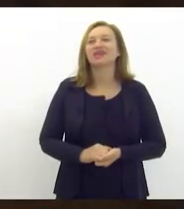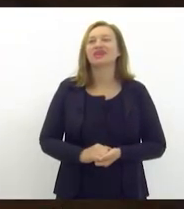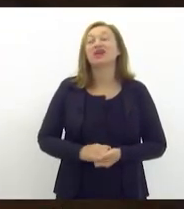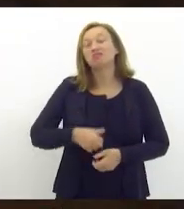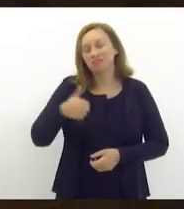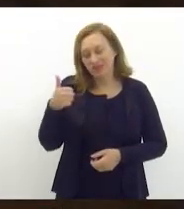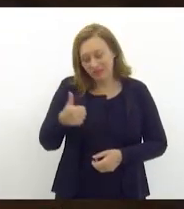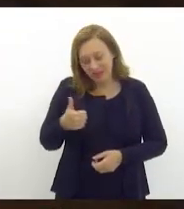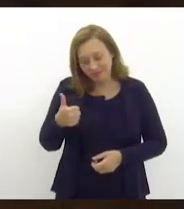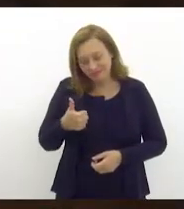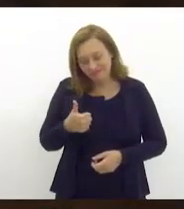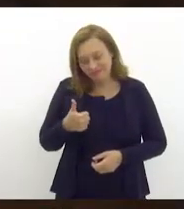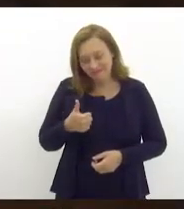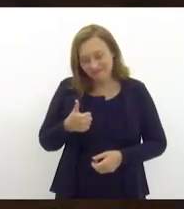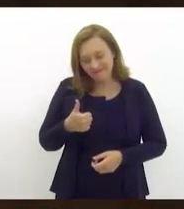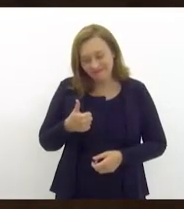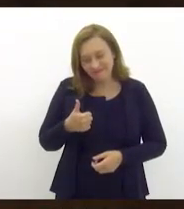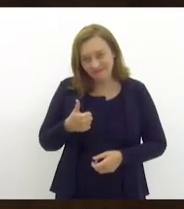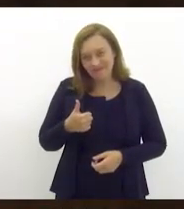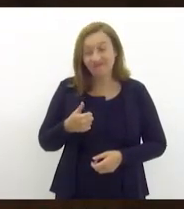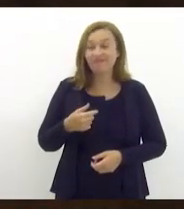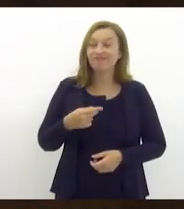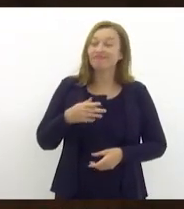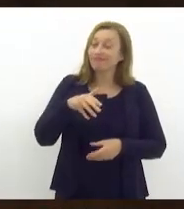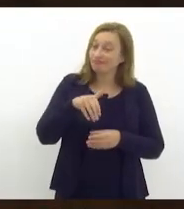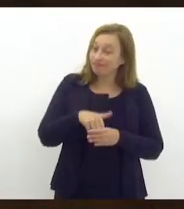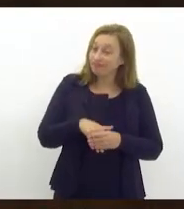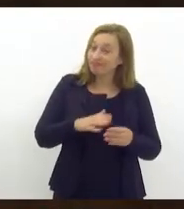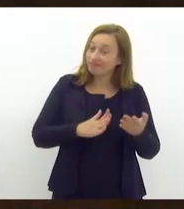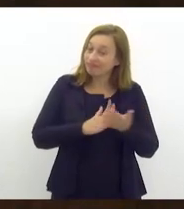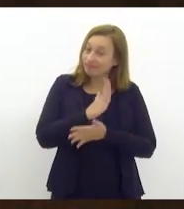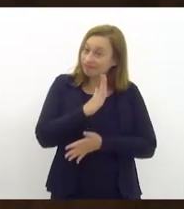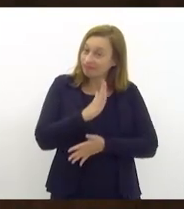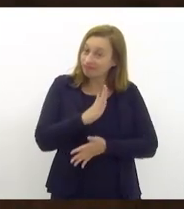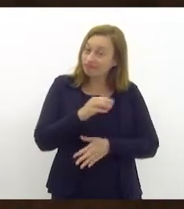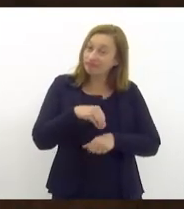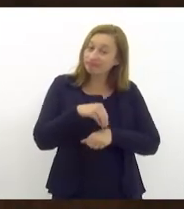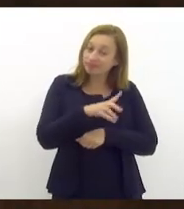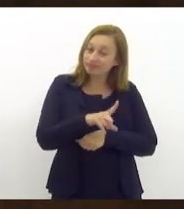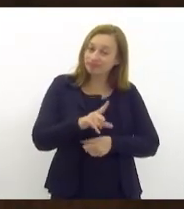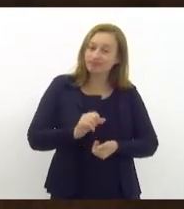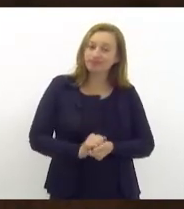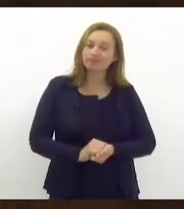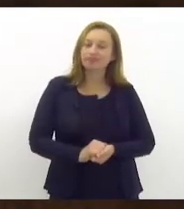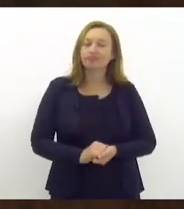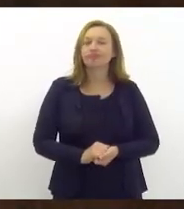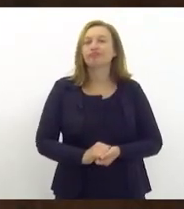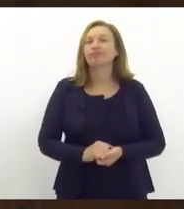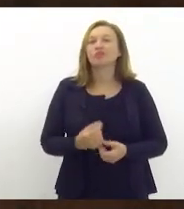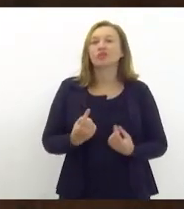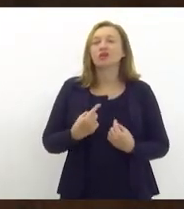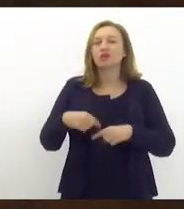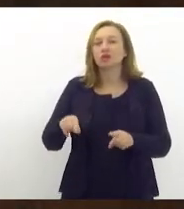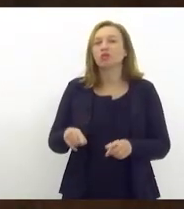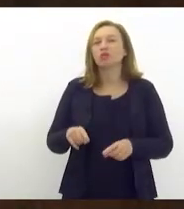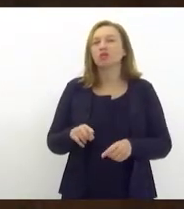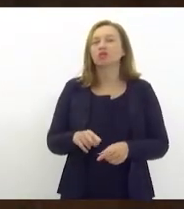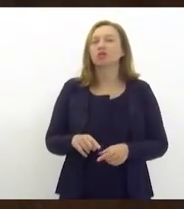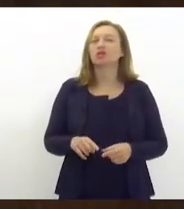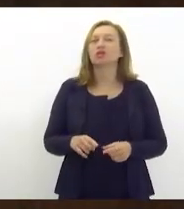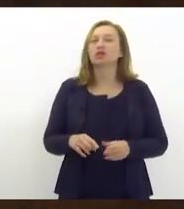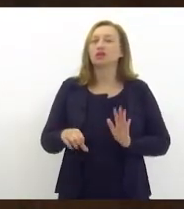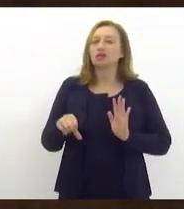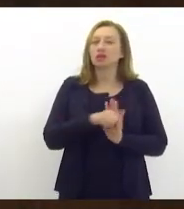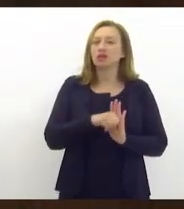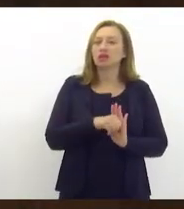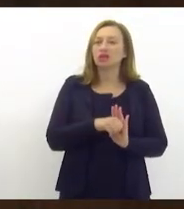Primeiro, meu parecer é favorável a essa indicação legislativa. Na Comissão de Combate às Discriminações, que eu